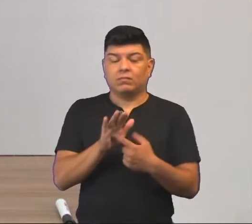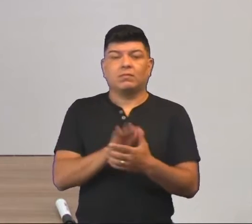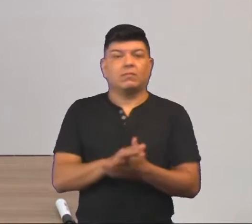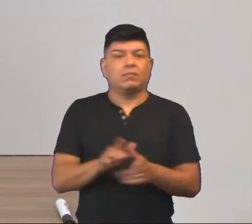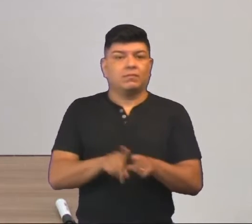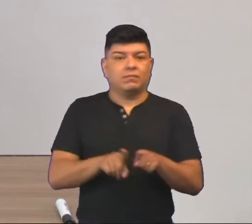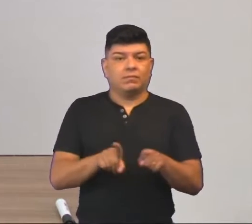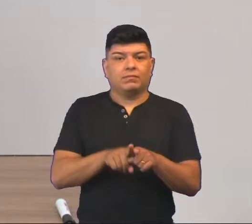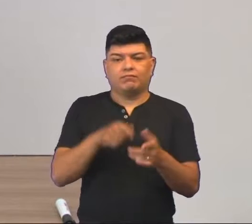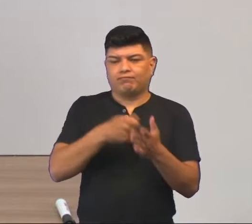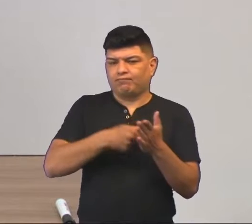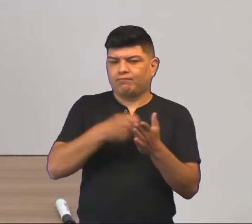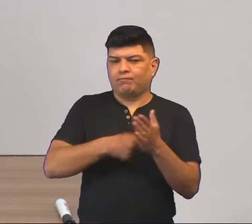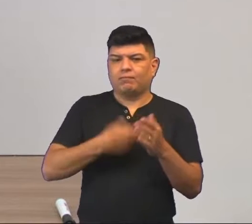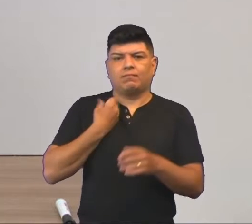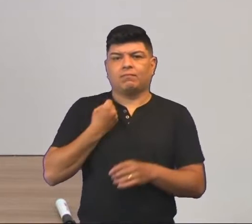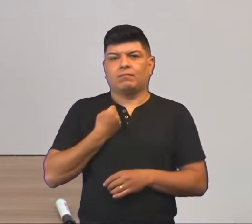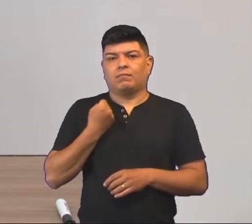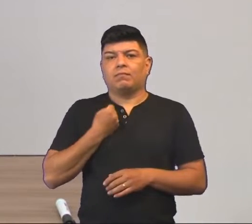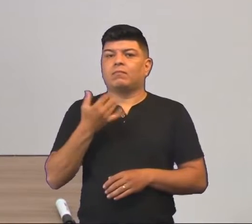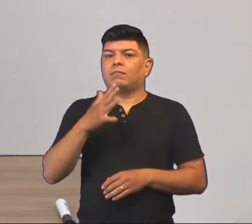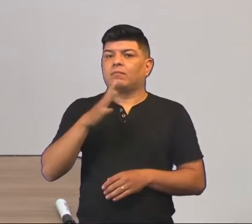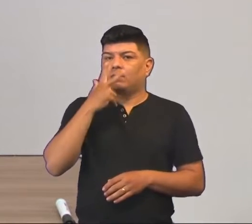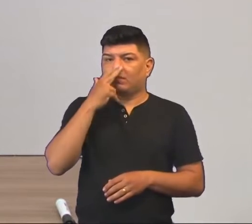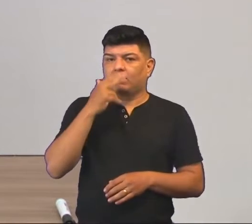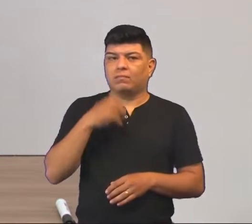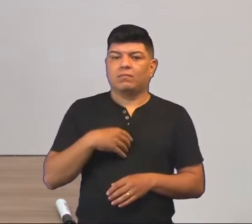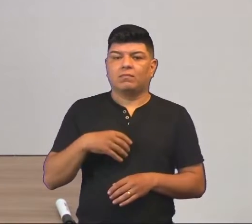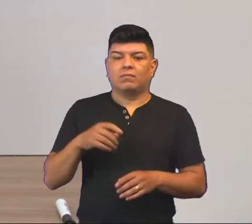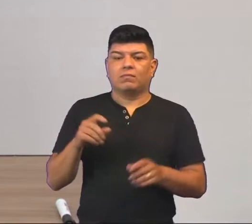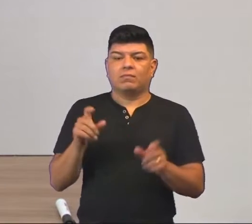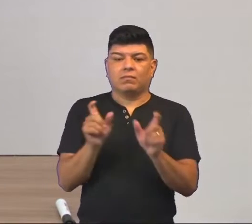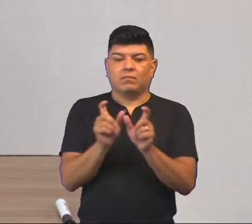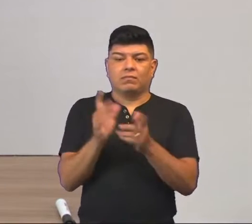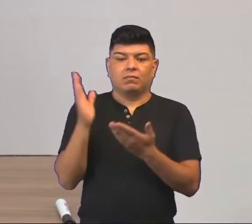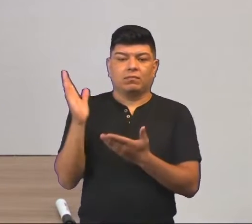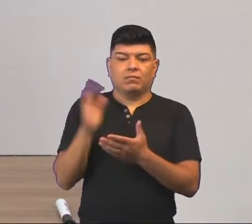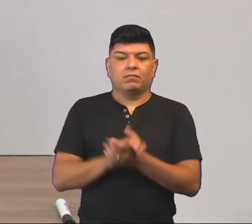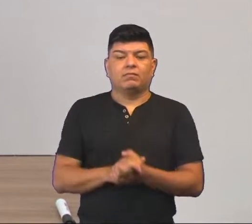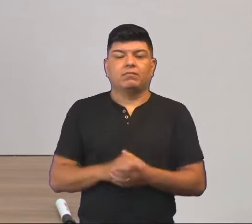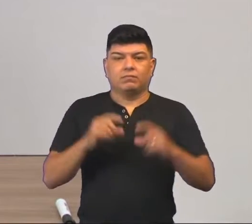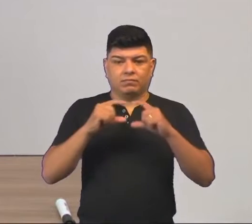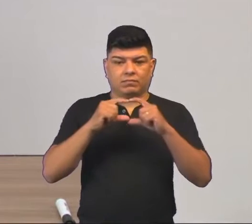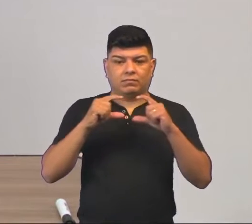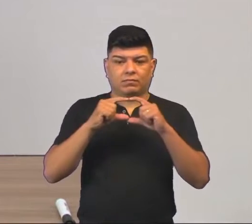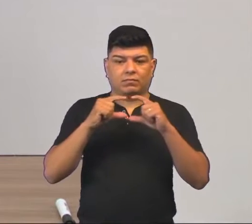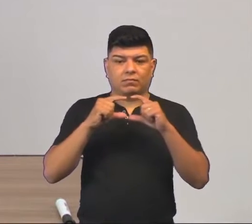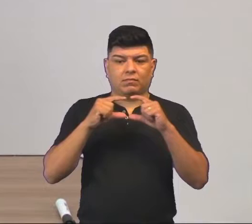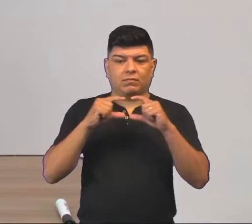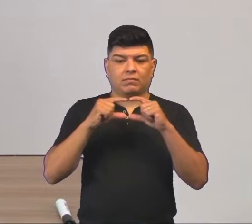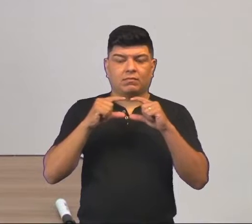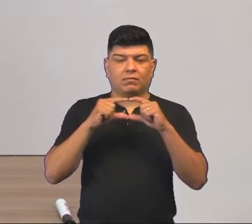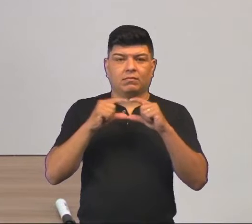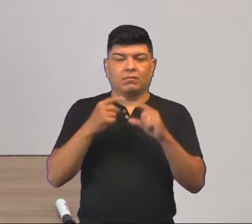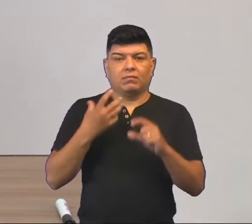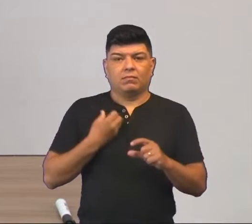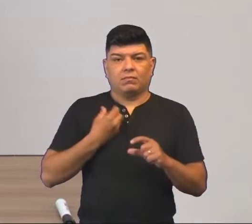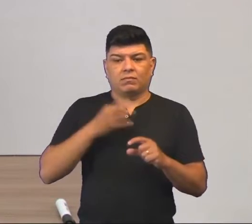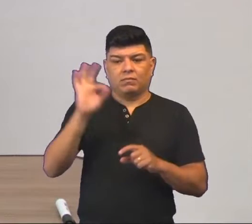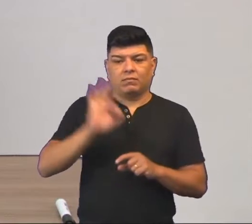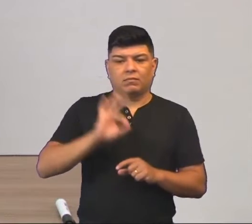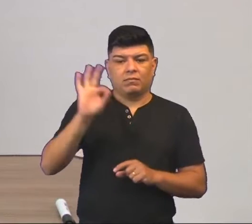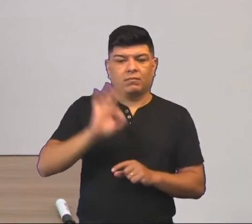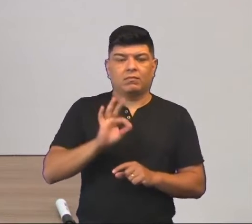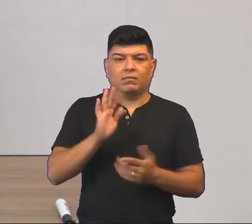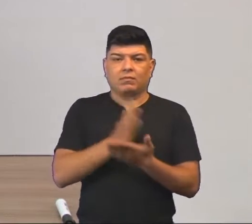representação, a gente vai explorar esses números através de tirinhas, tá? Em formas de números fracionários. Eu vou